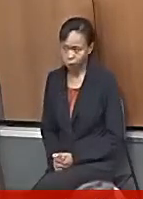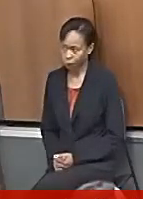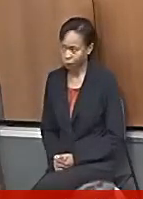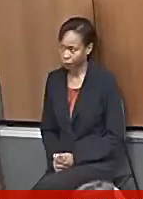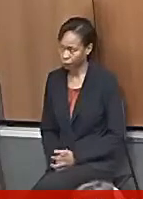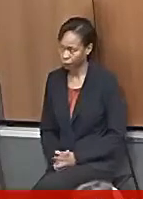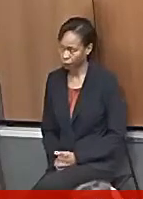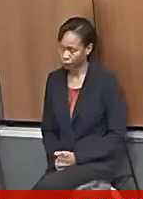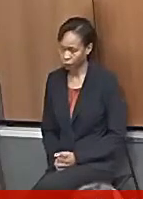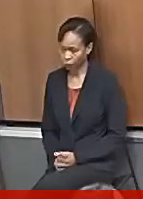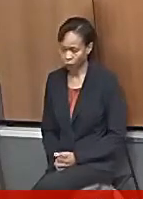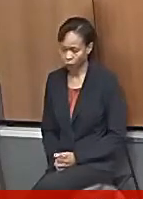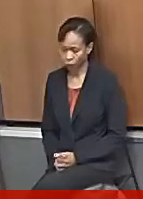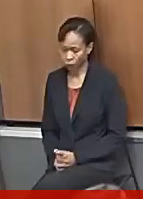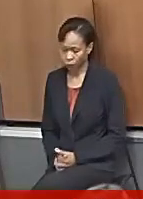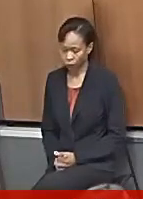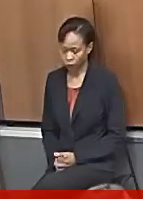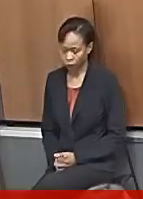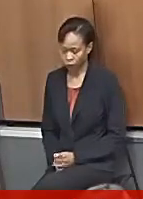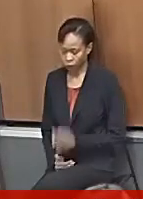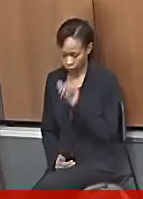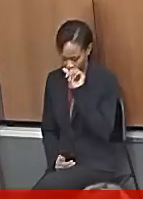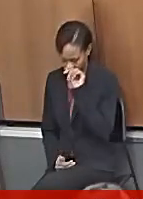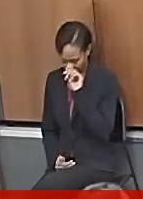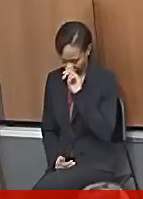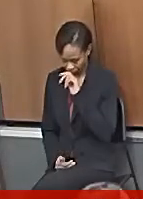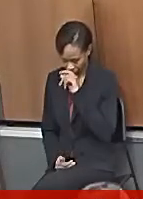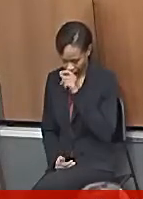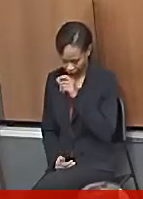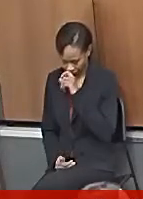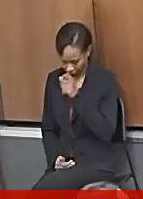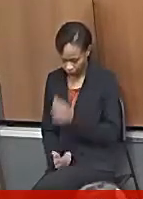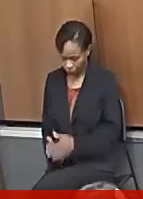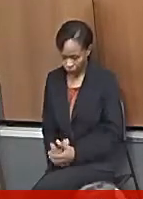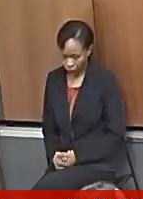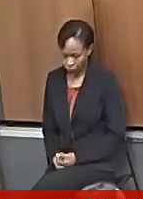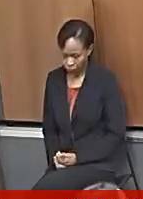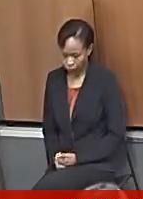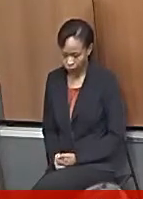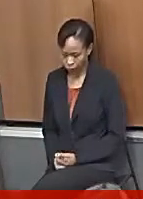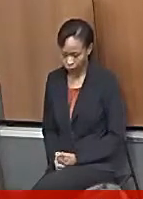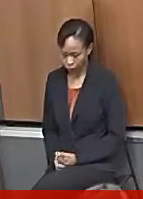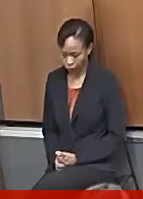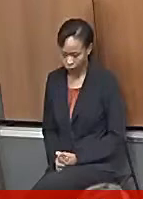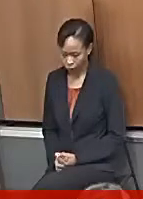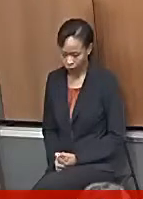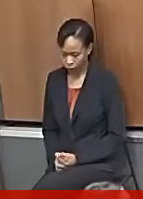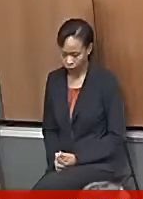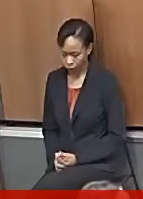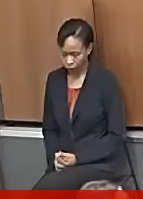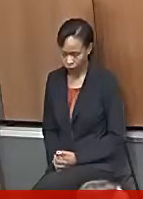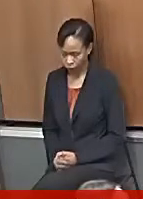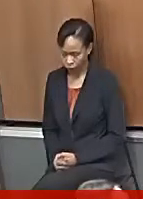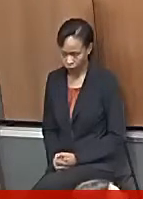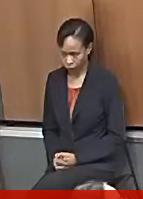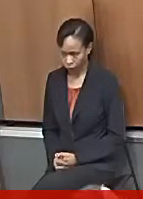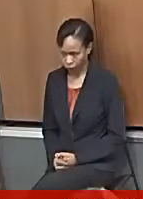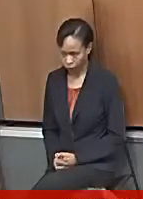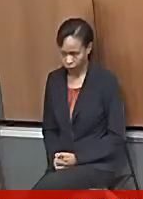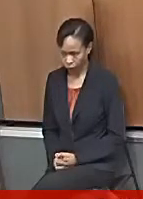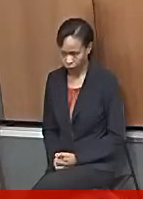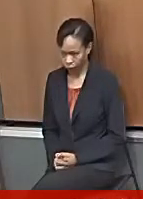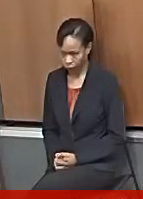ensino fundamental e ensino médio município de carneiros é autor governador meu zema neto projeto de lei mil